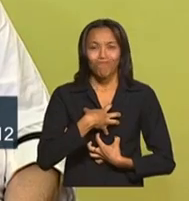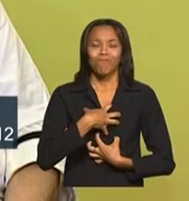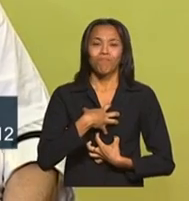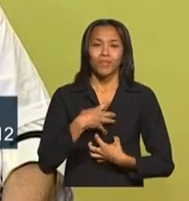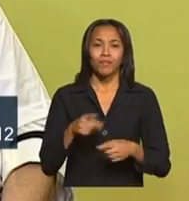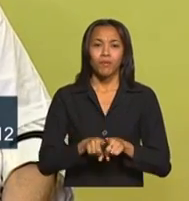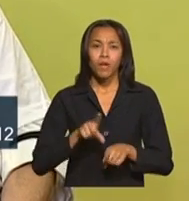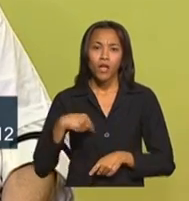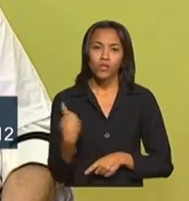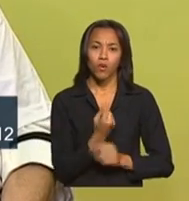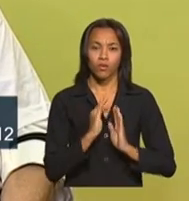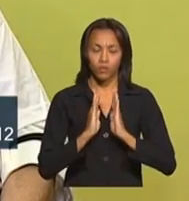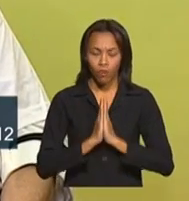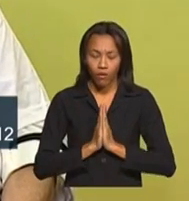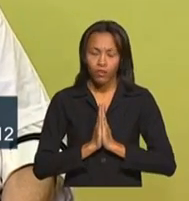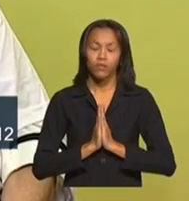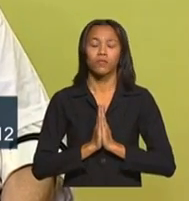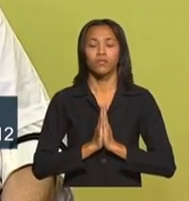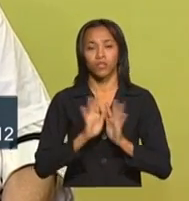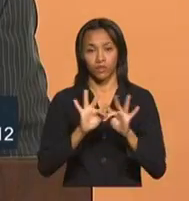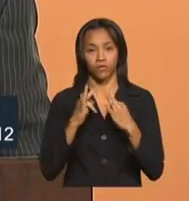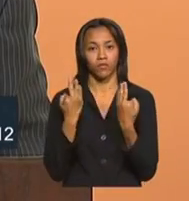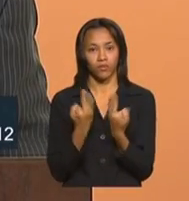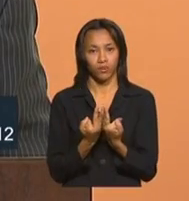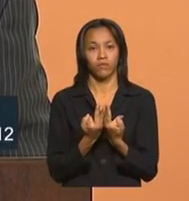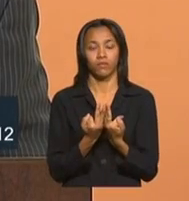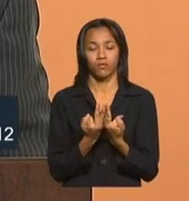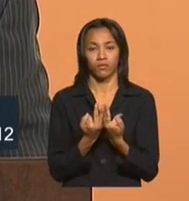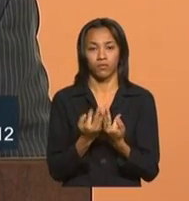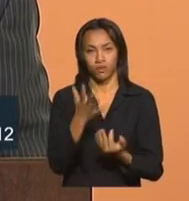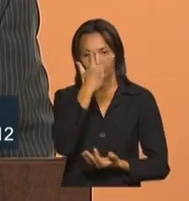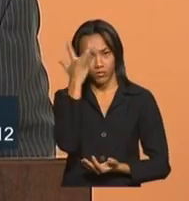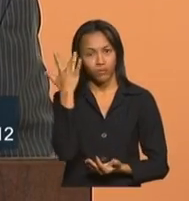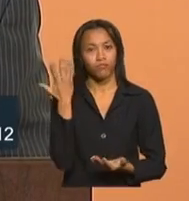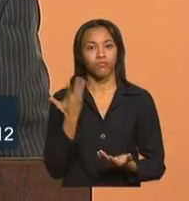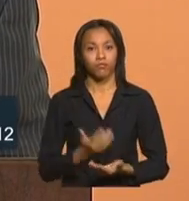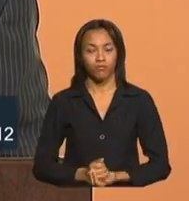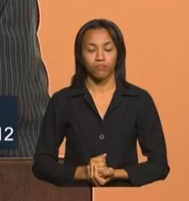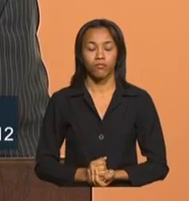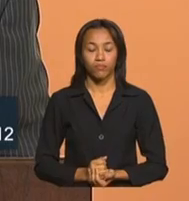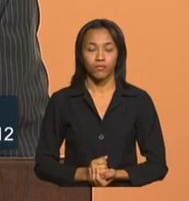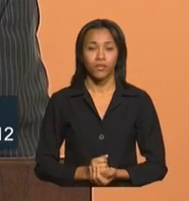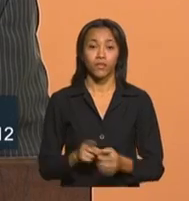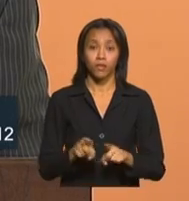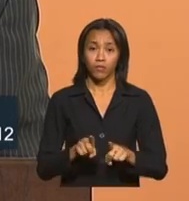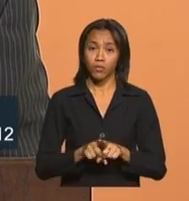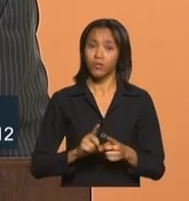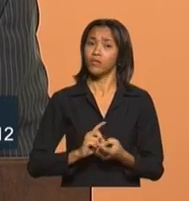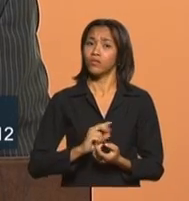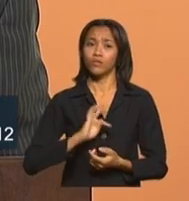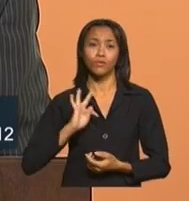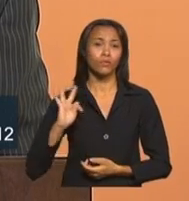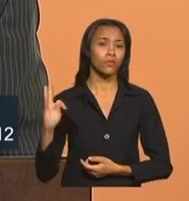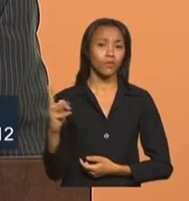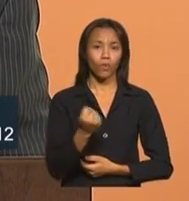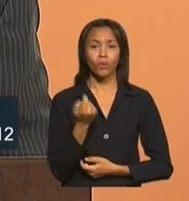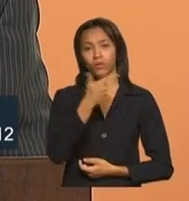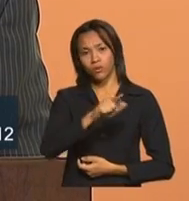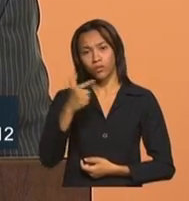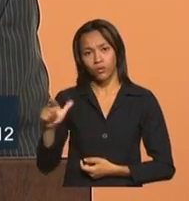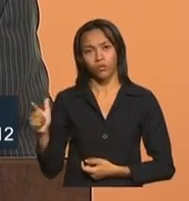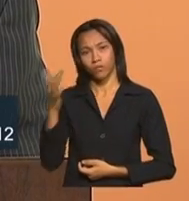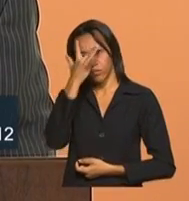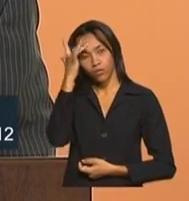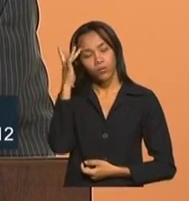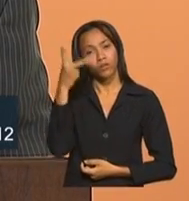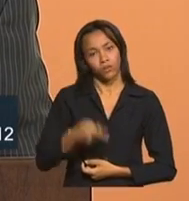nossas orações às famílias deles e de todos os brasileiros